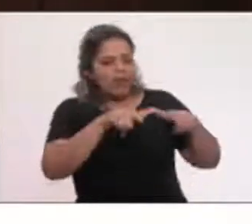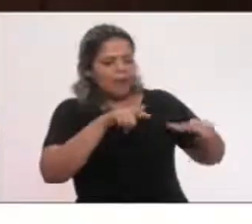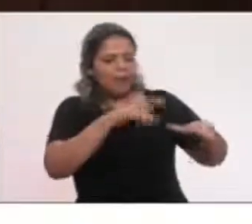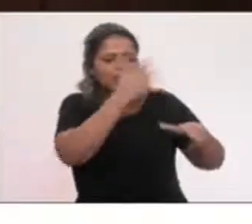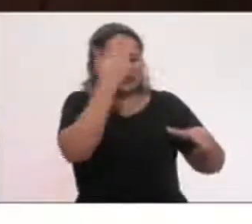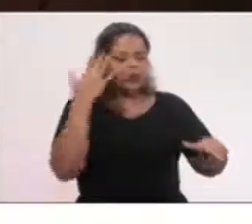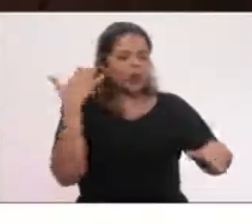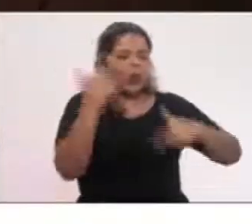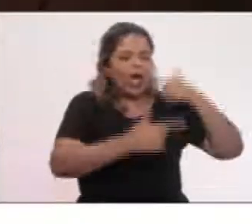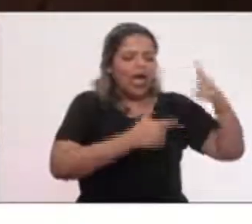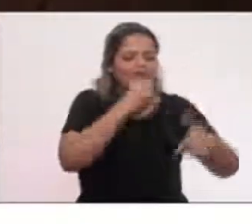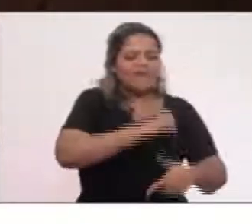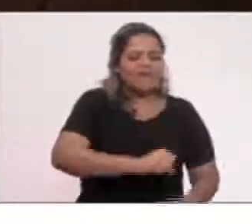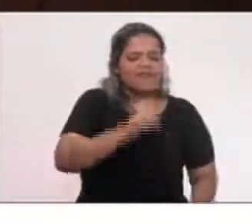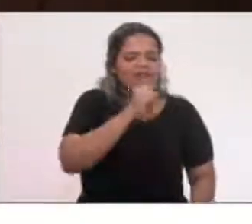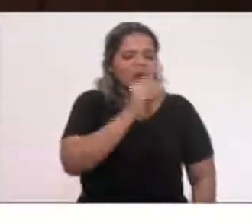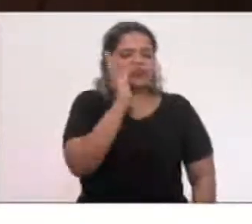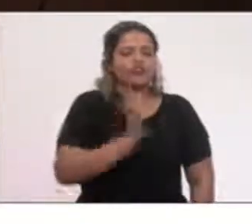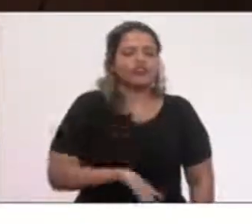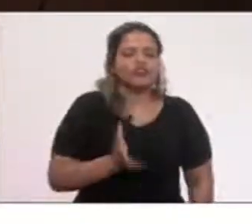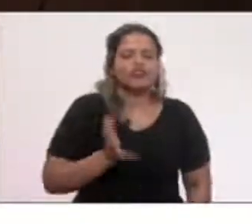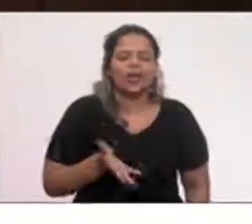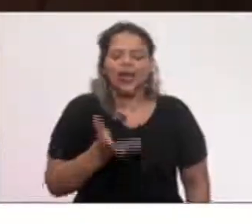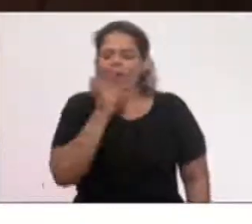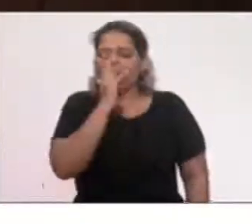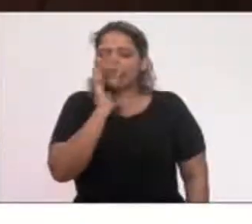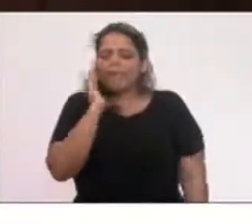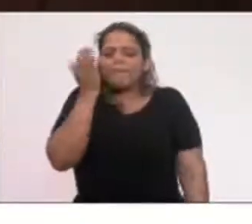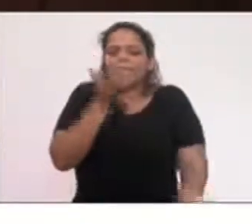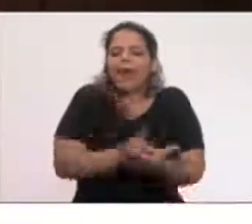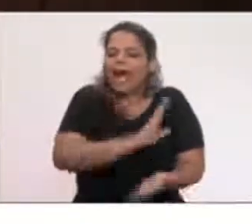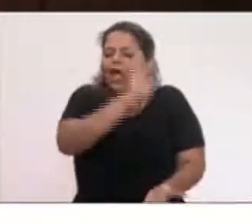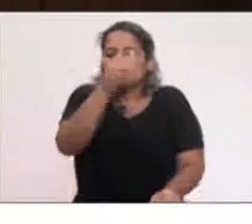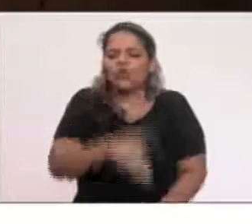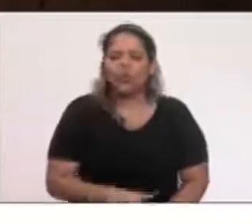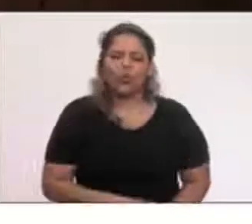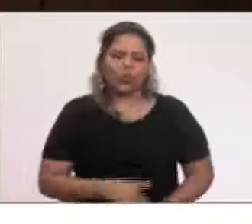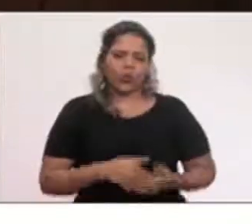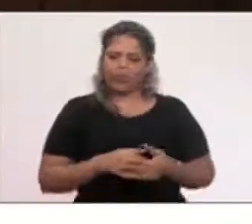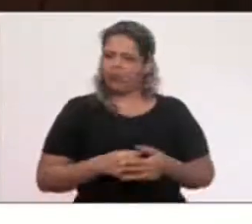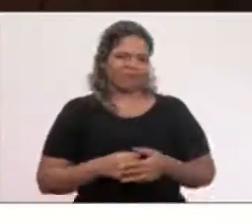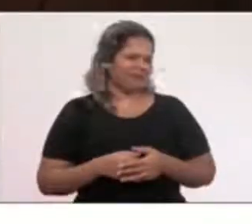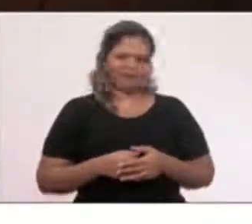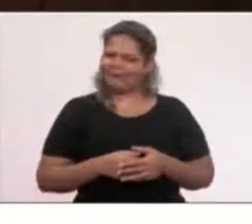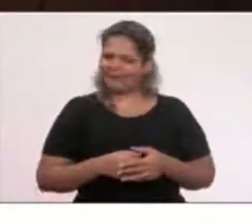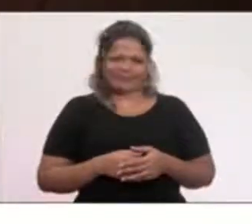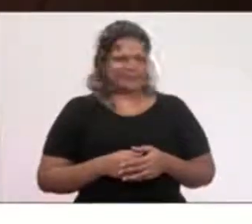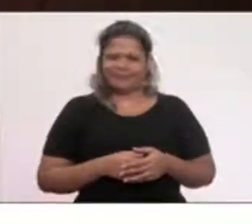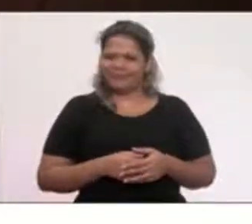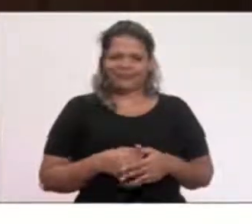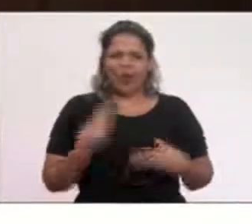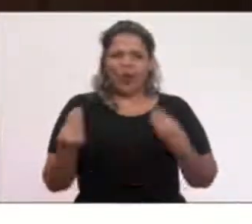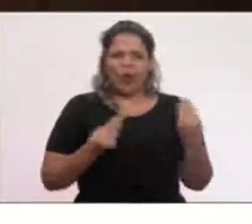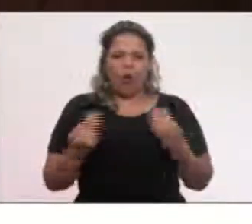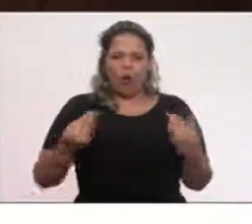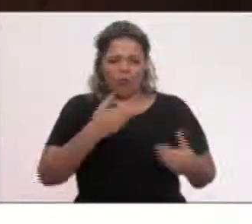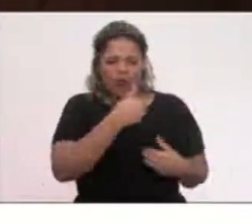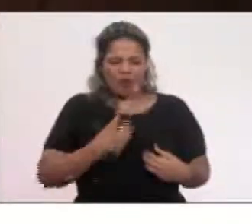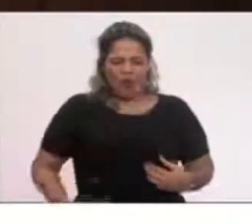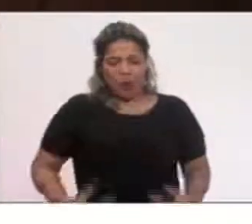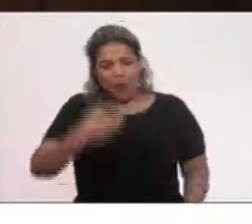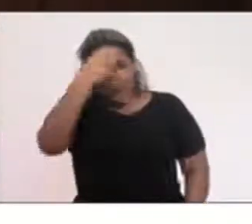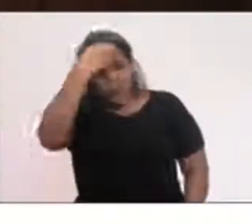trabalhadoras, na velhice, paguem a conta dos desajustes, dos desatinos dos